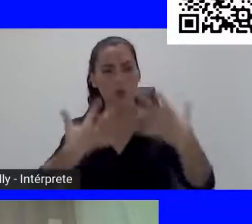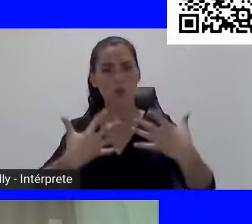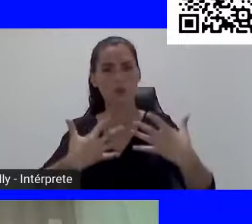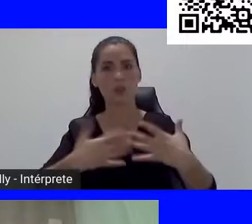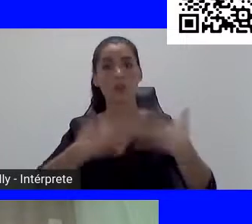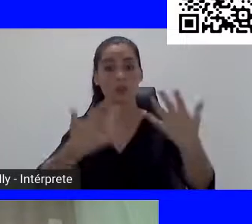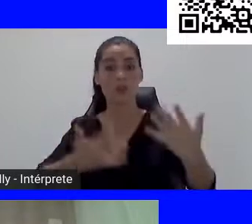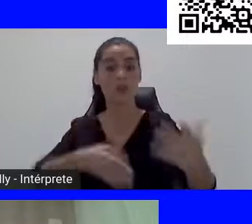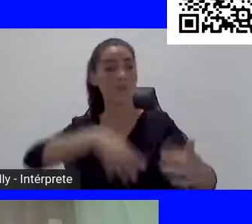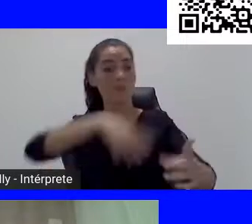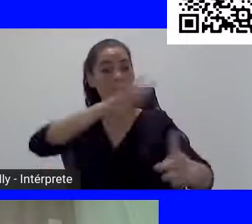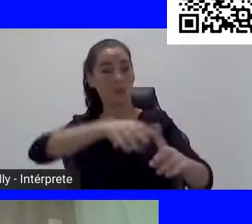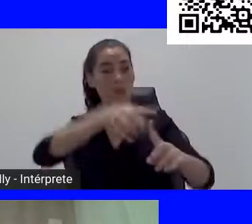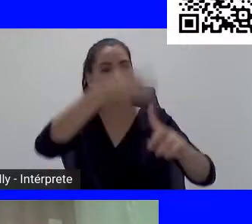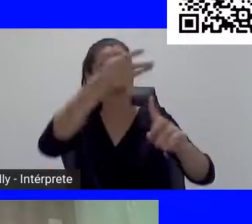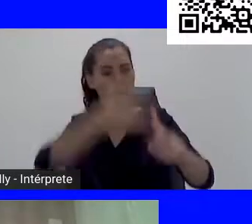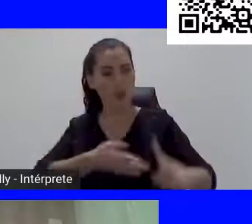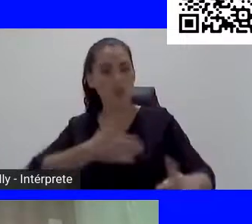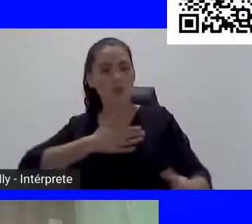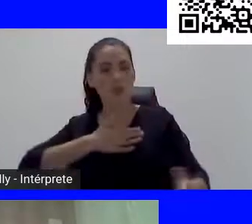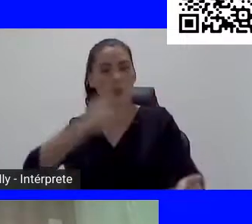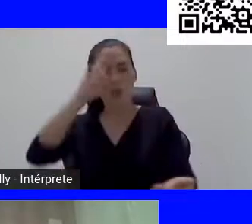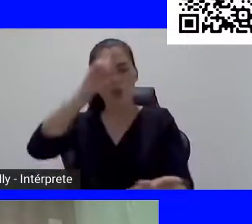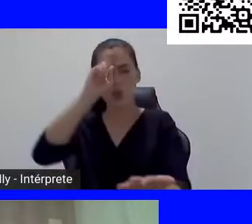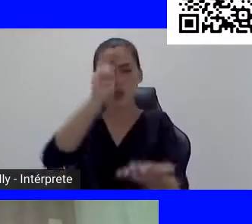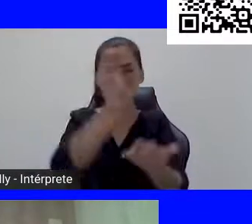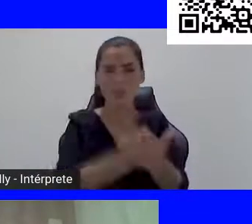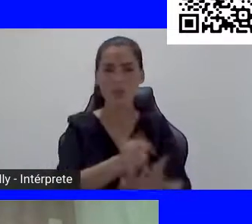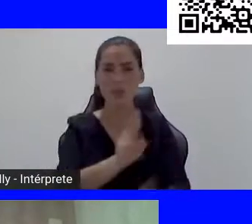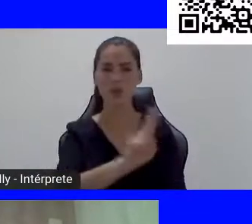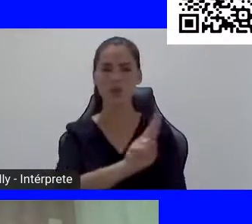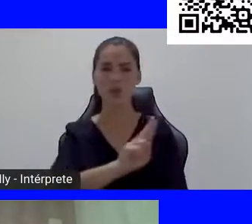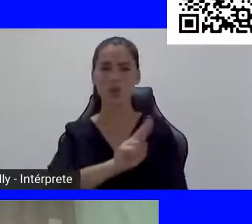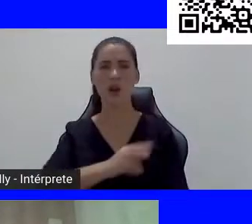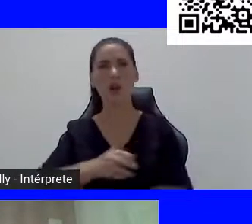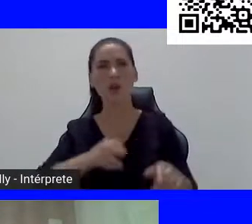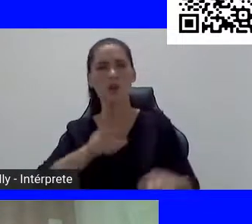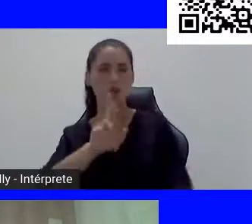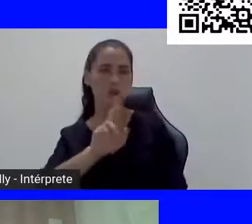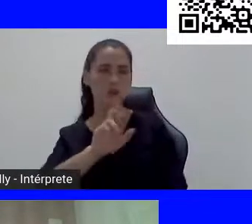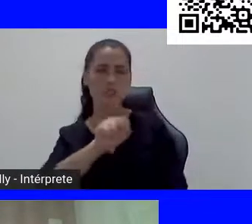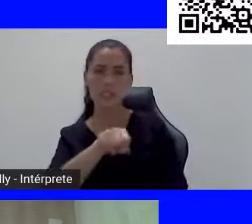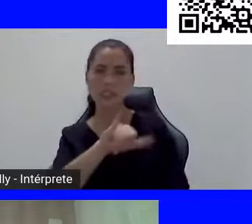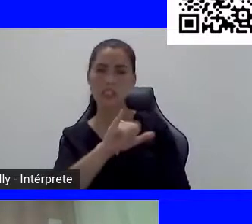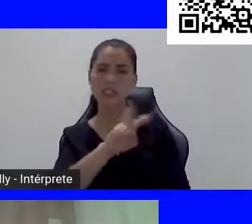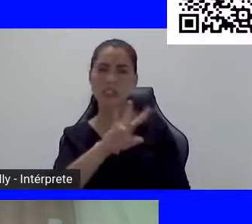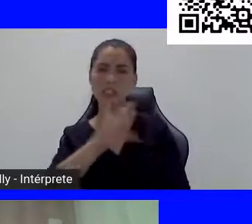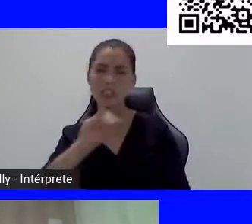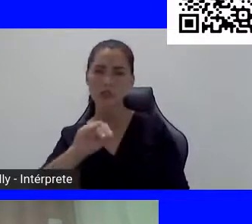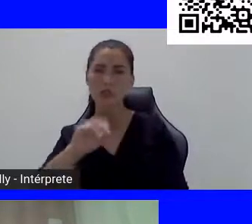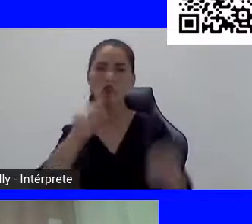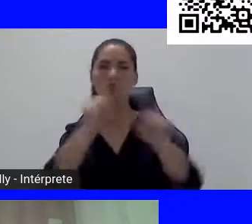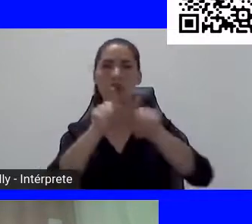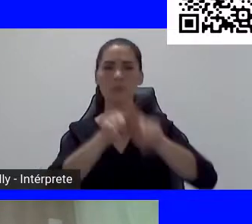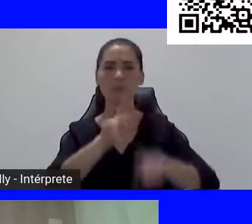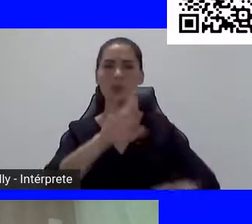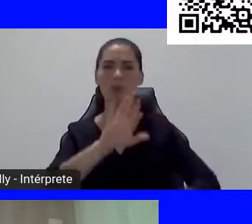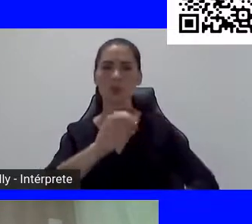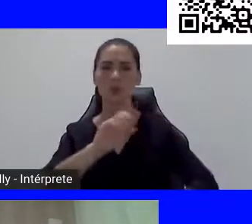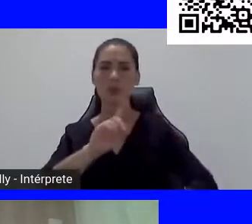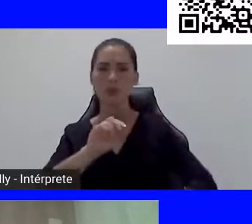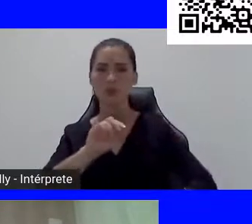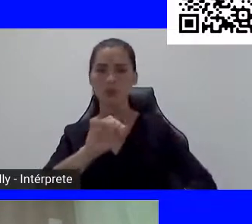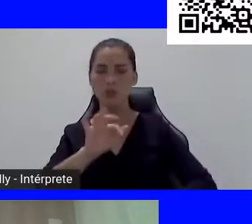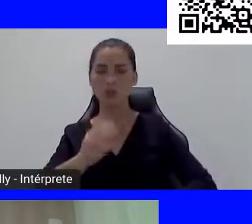meu reconhecimento em nome do Silvio, do Rodolfo, da Vanessa, do Sardinha, não chamo nunca o Edson